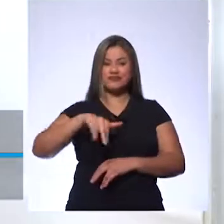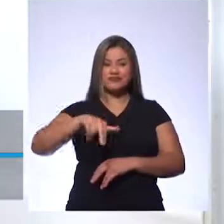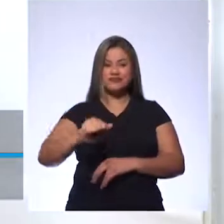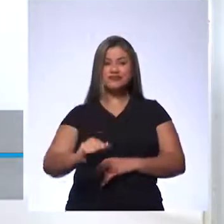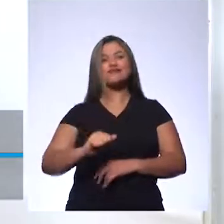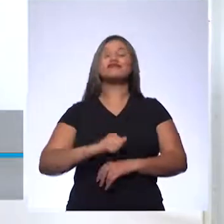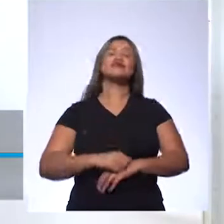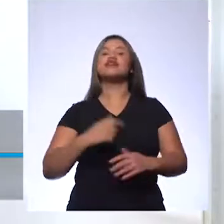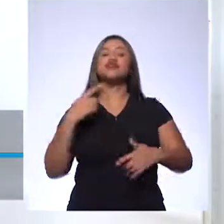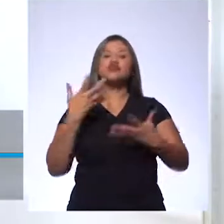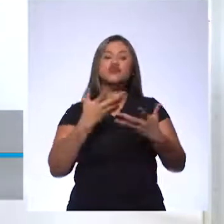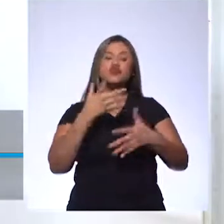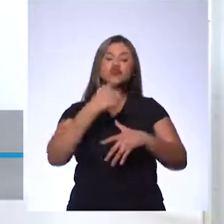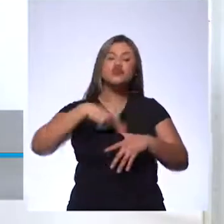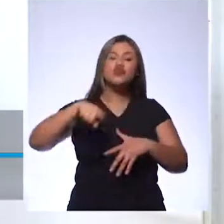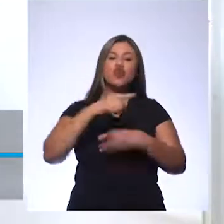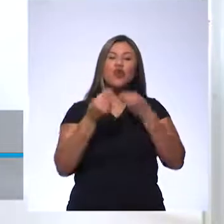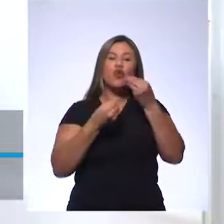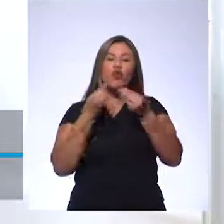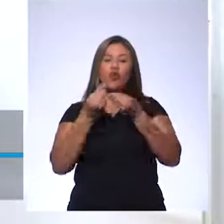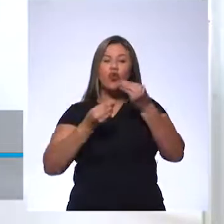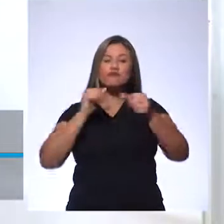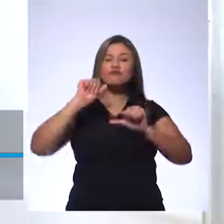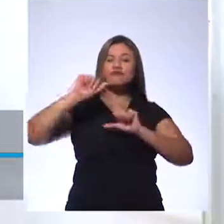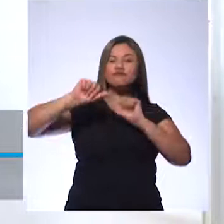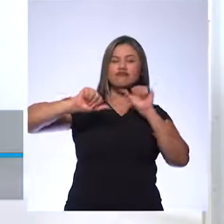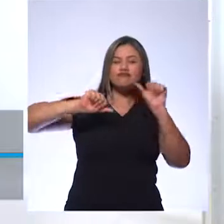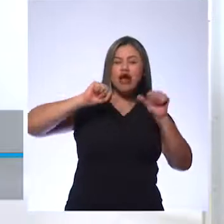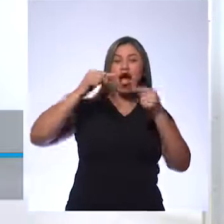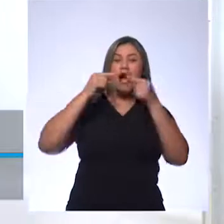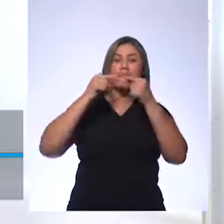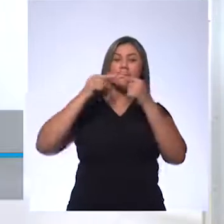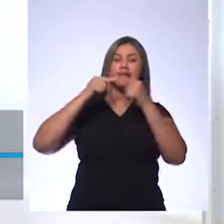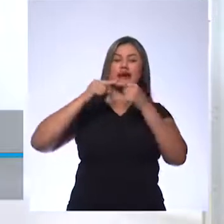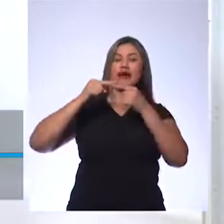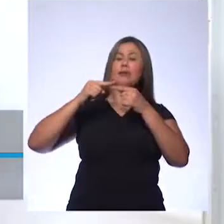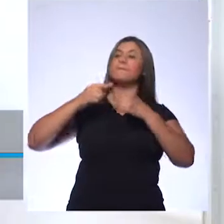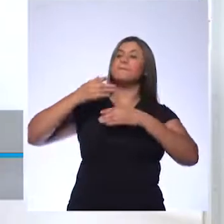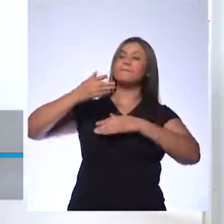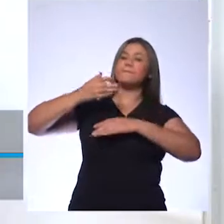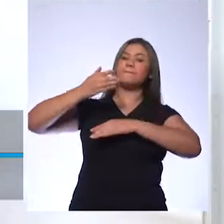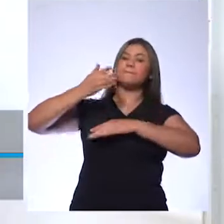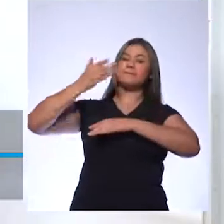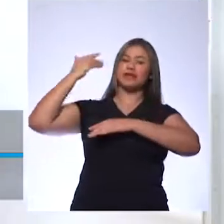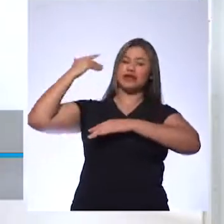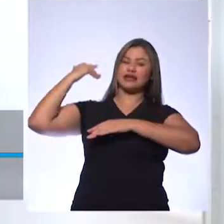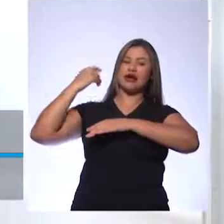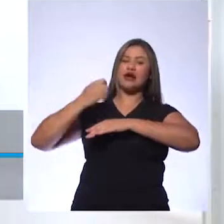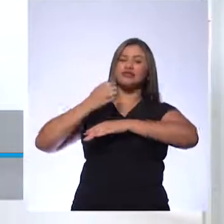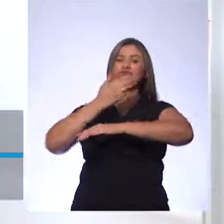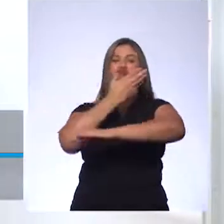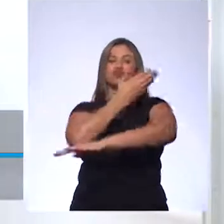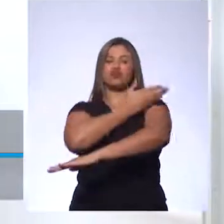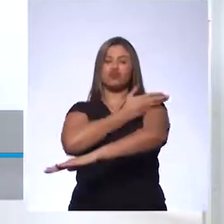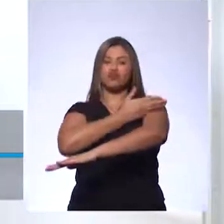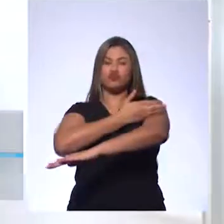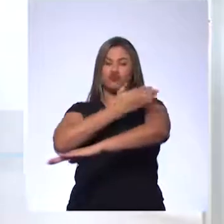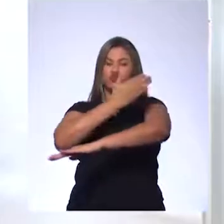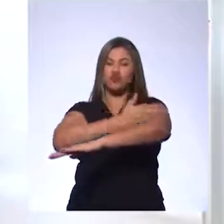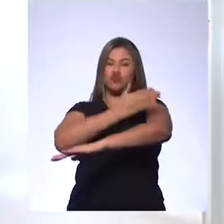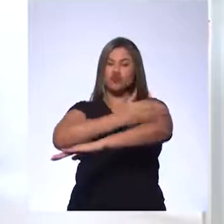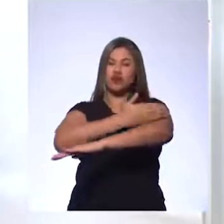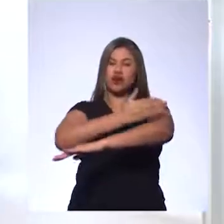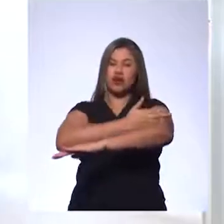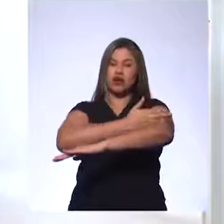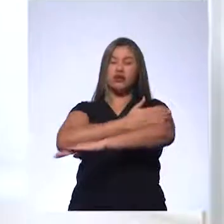estamos aqui nesse processo de transição do mundo antigo para o mundo feudal E hoje nós temos uma presença